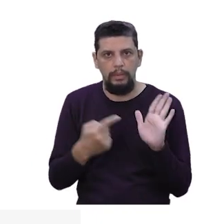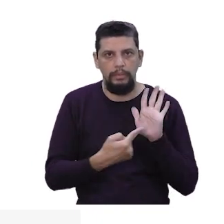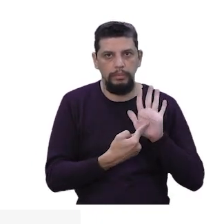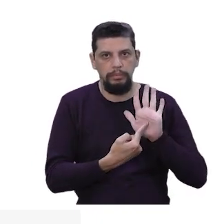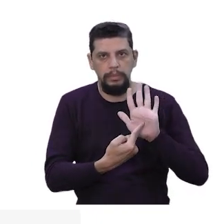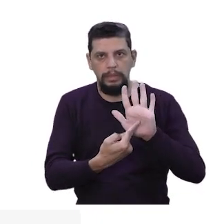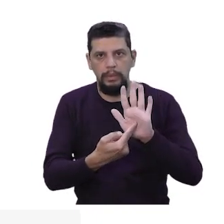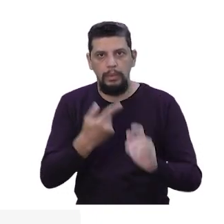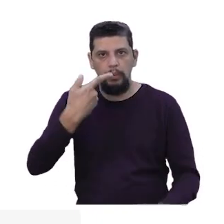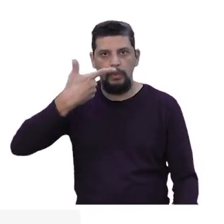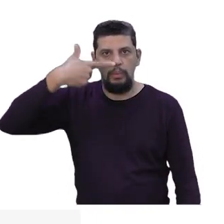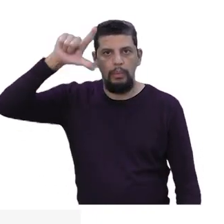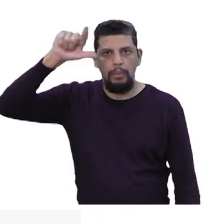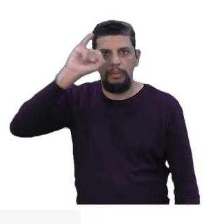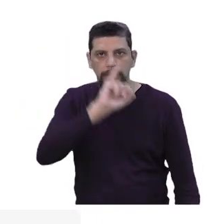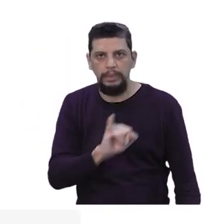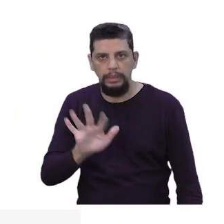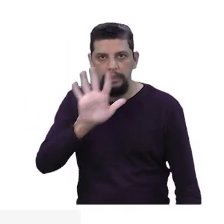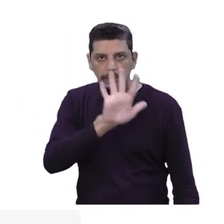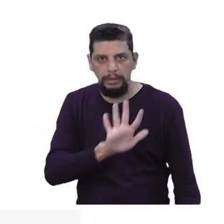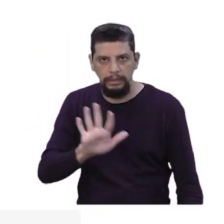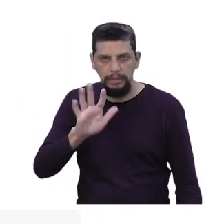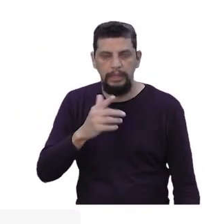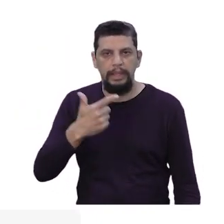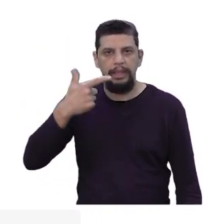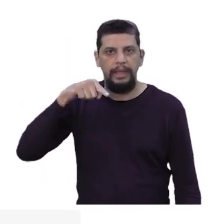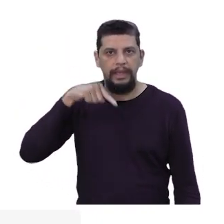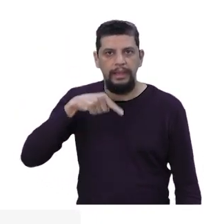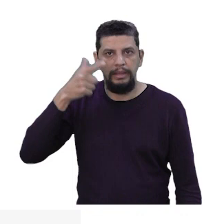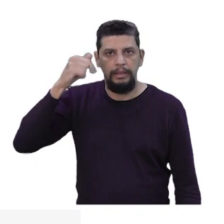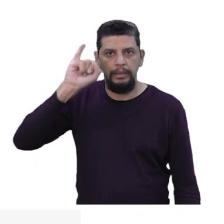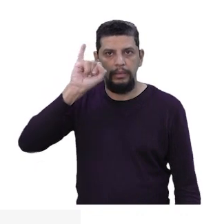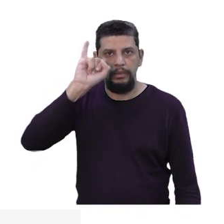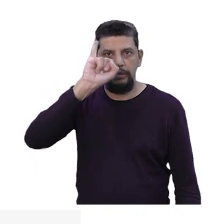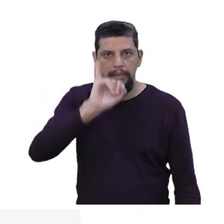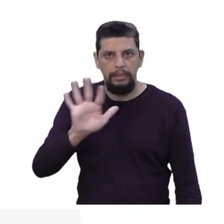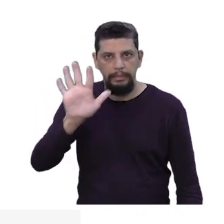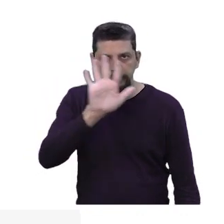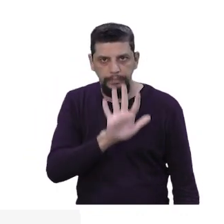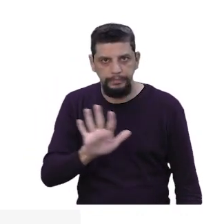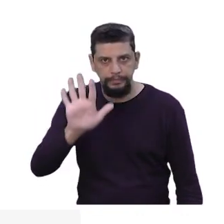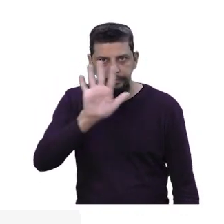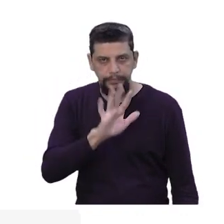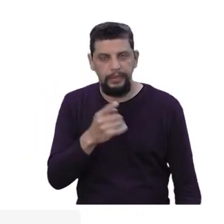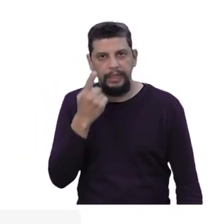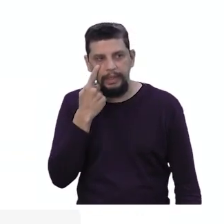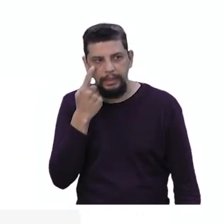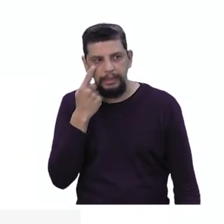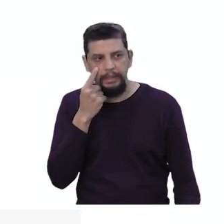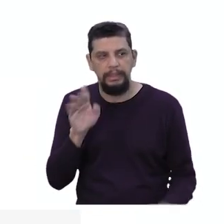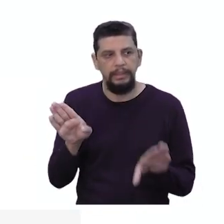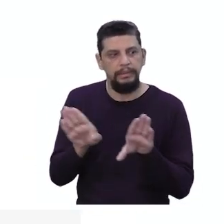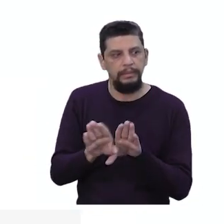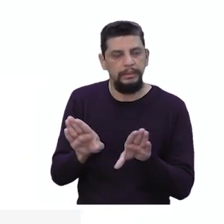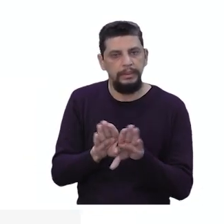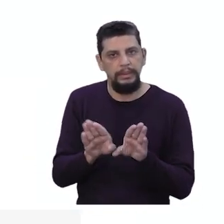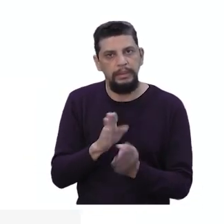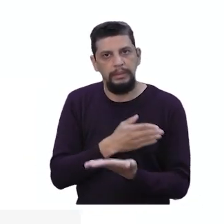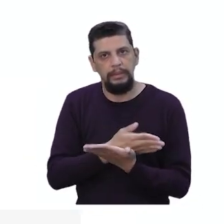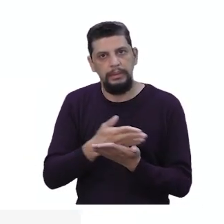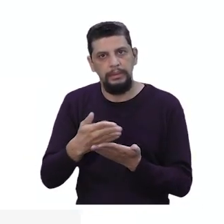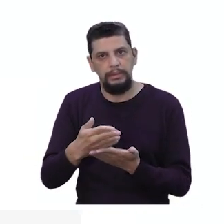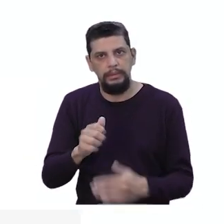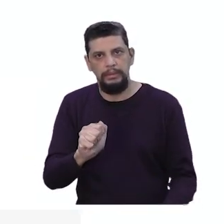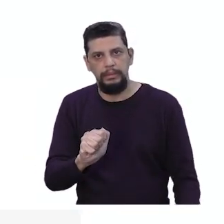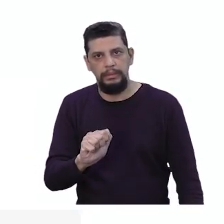uma outra imagem. Esta outra imagem aqui, ó, vejam lá. Ela também